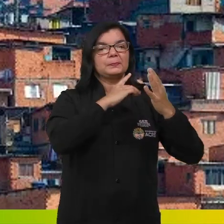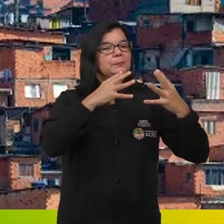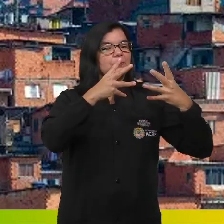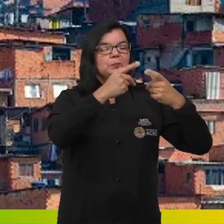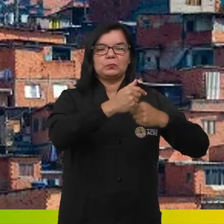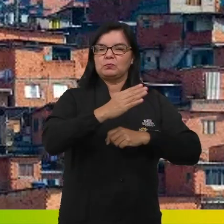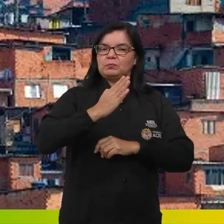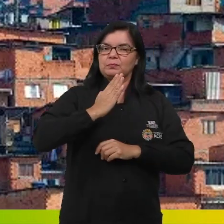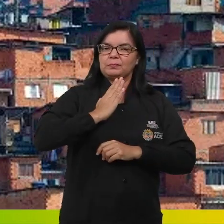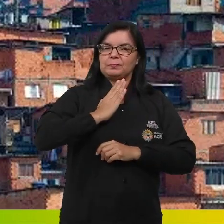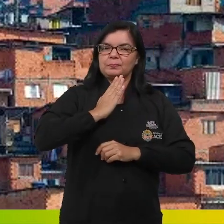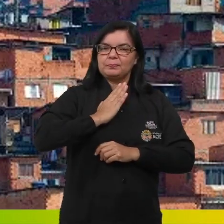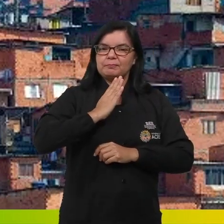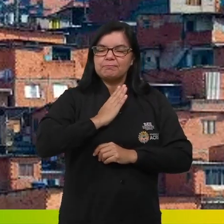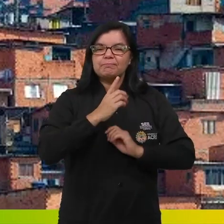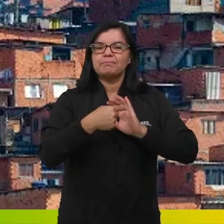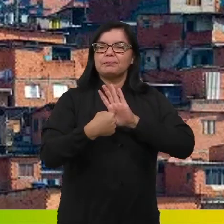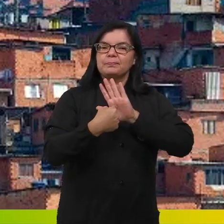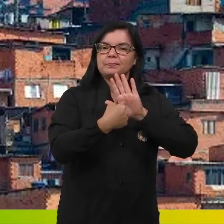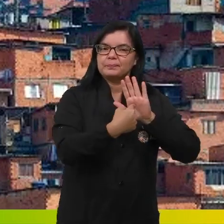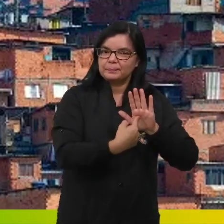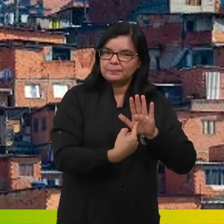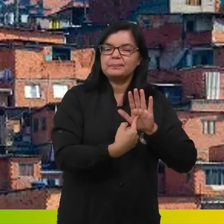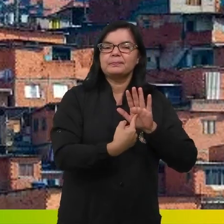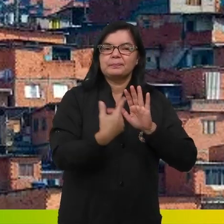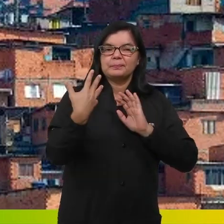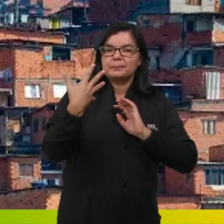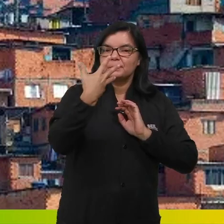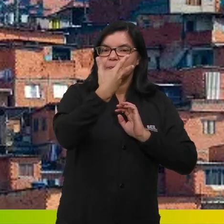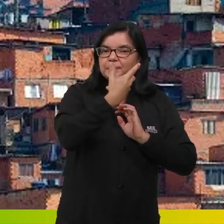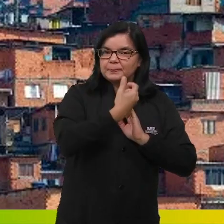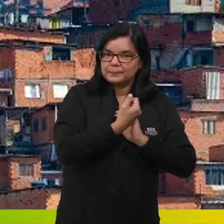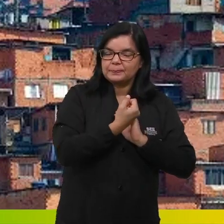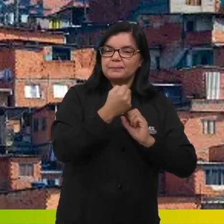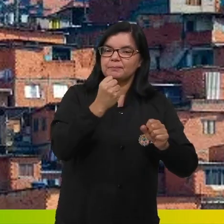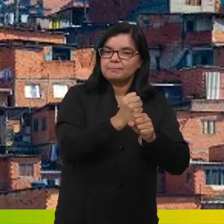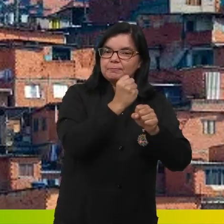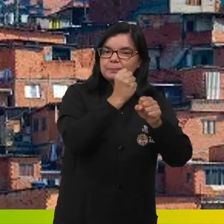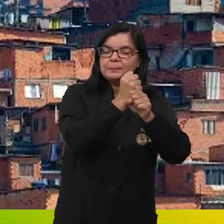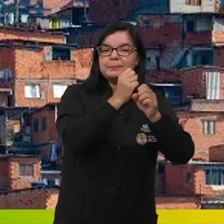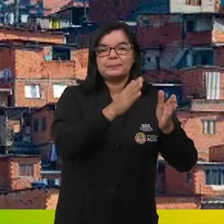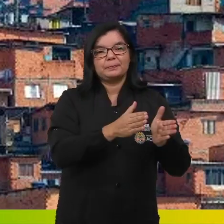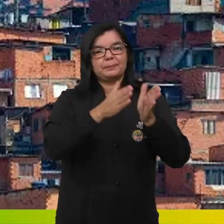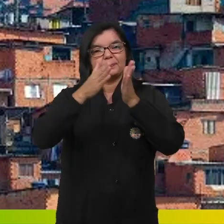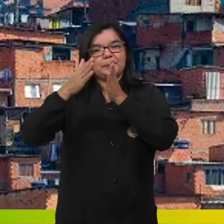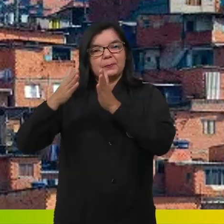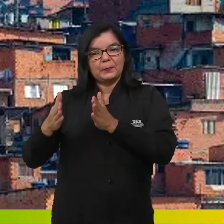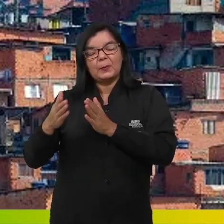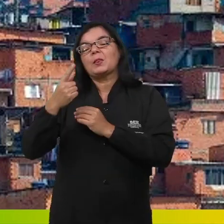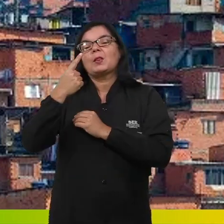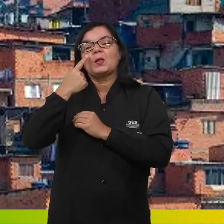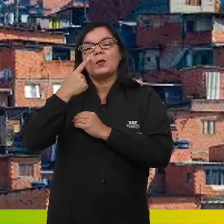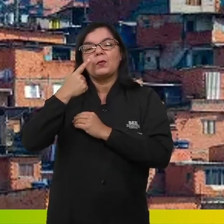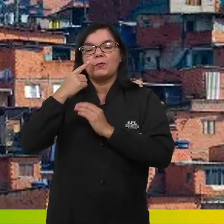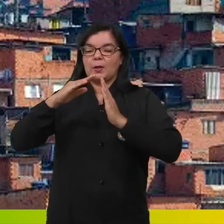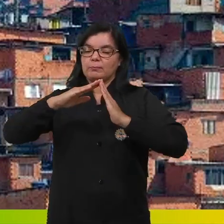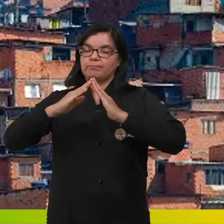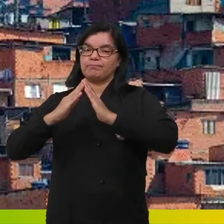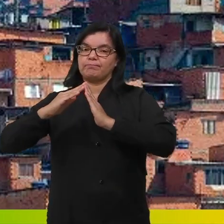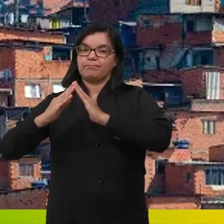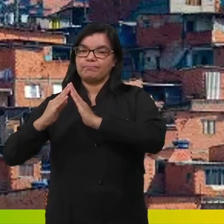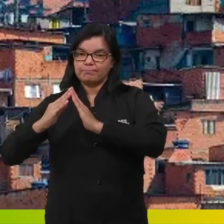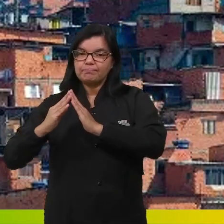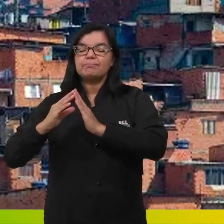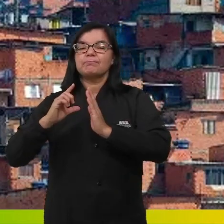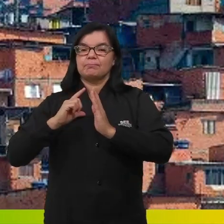toda a riqueza representada por esses monumentos, por essas construções, mas do outro lado, a gente tem aí uma área